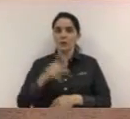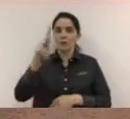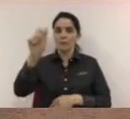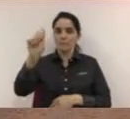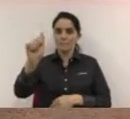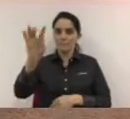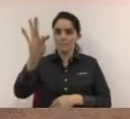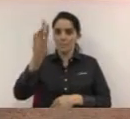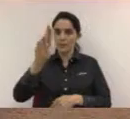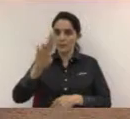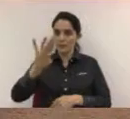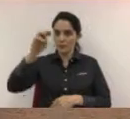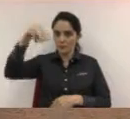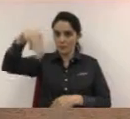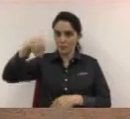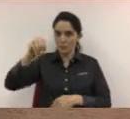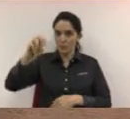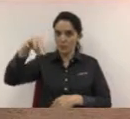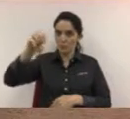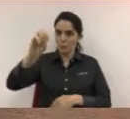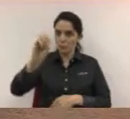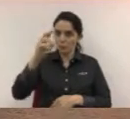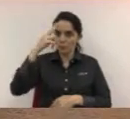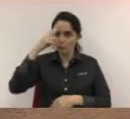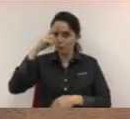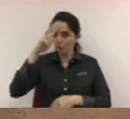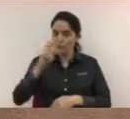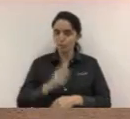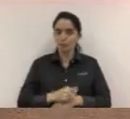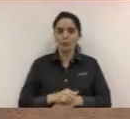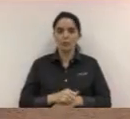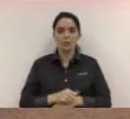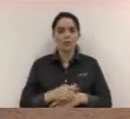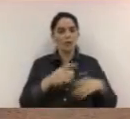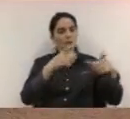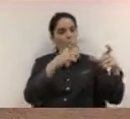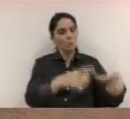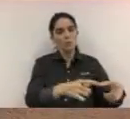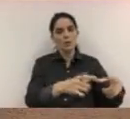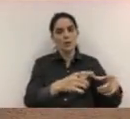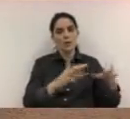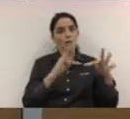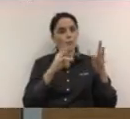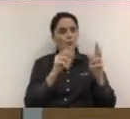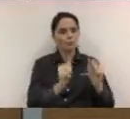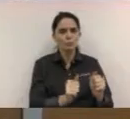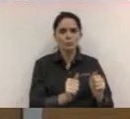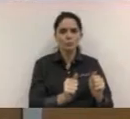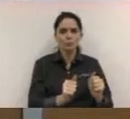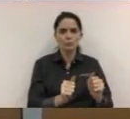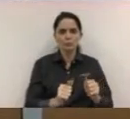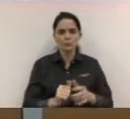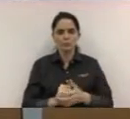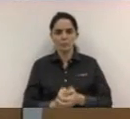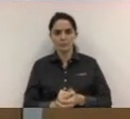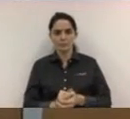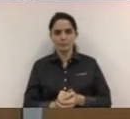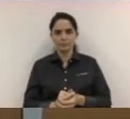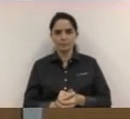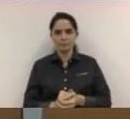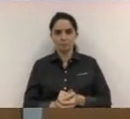aspas, constituem patrimônio cultural brasileiro os bens de natureza material e imaterial, tomados individualmente ou